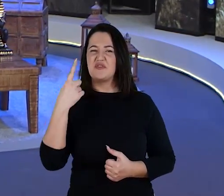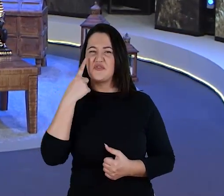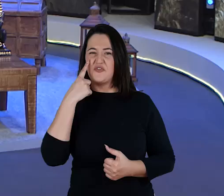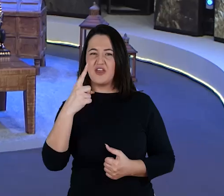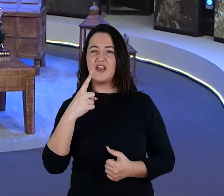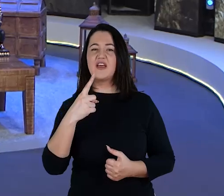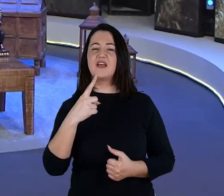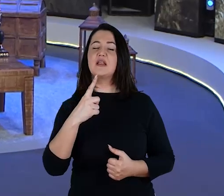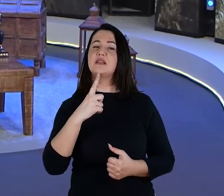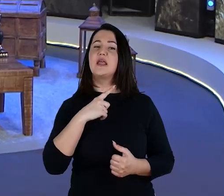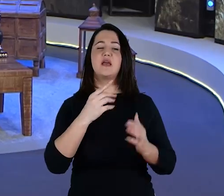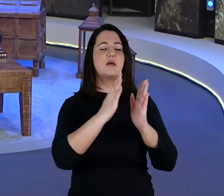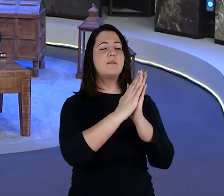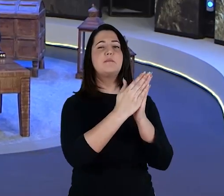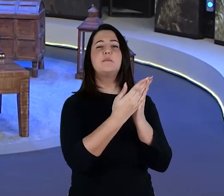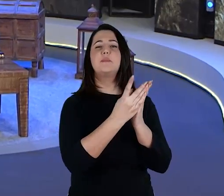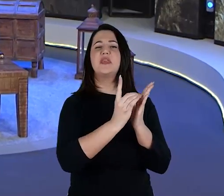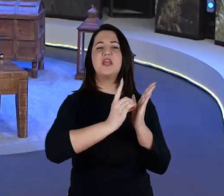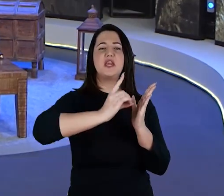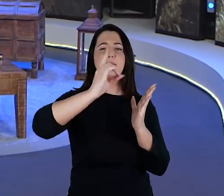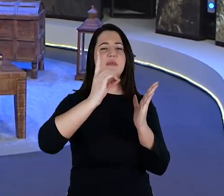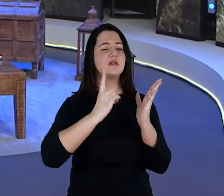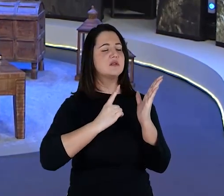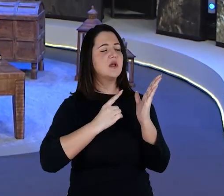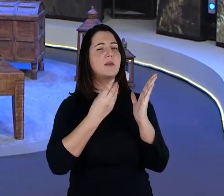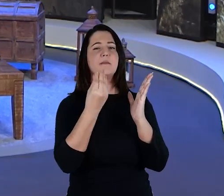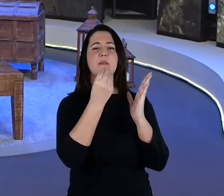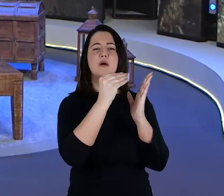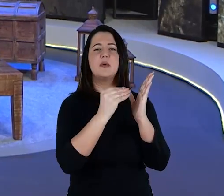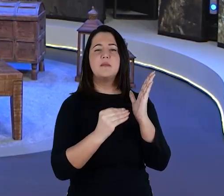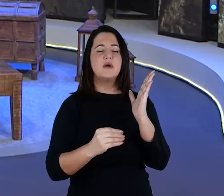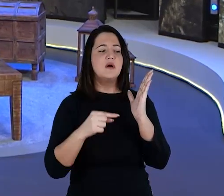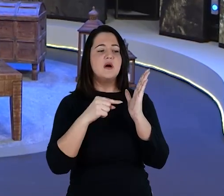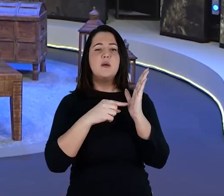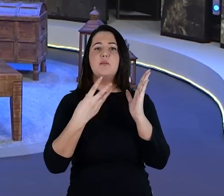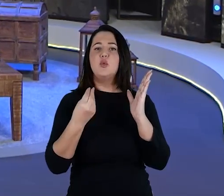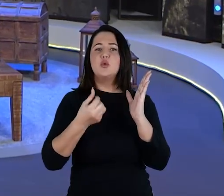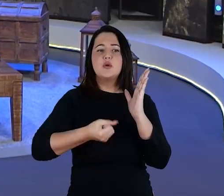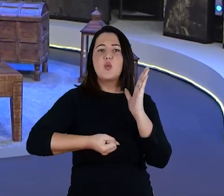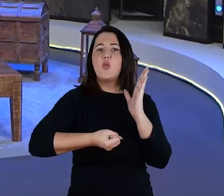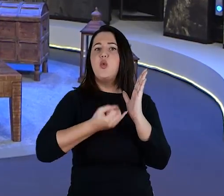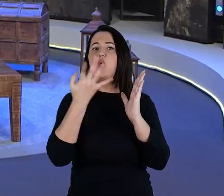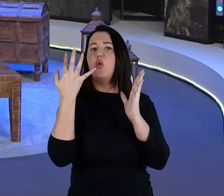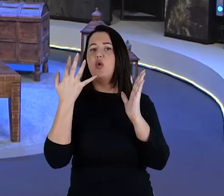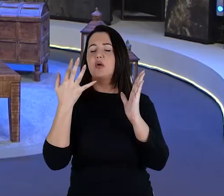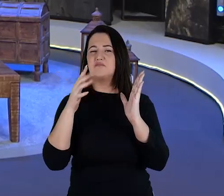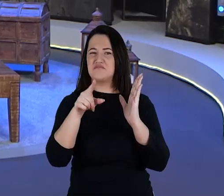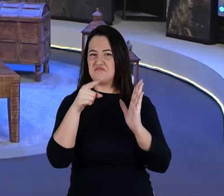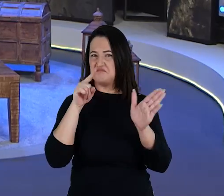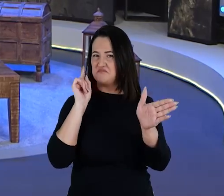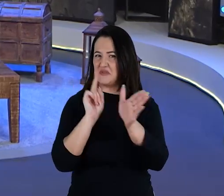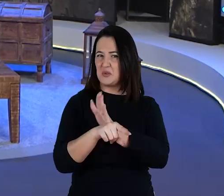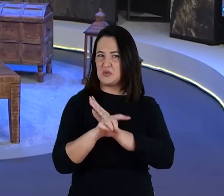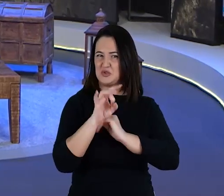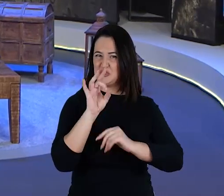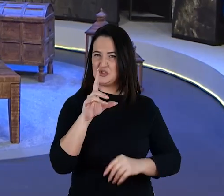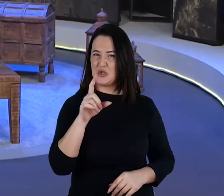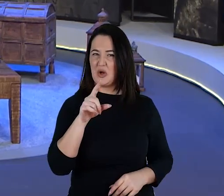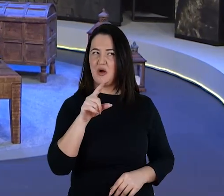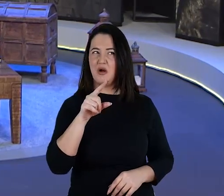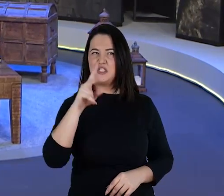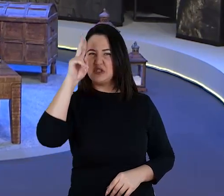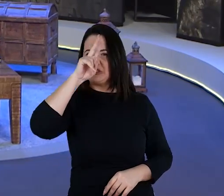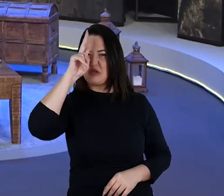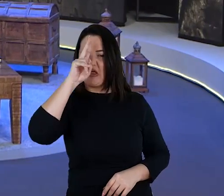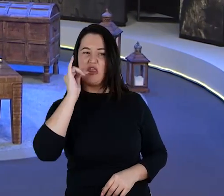tantas citações ao Império Hitita, será que ele seria apenas uma lenda? Se fosse, a